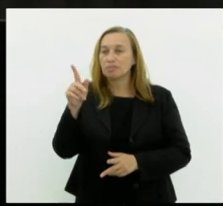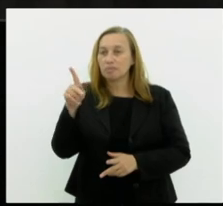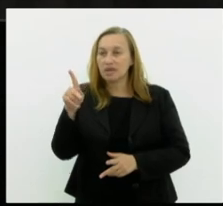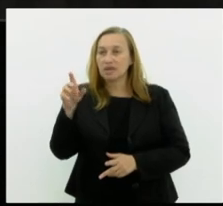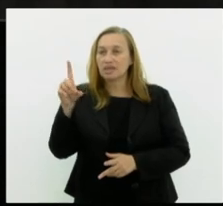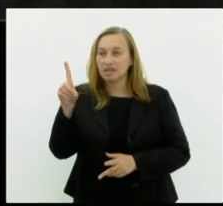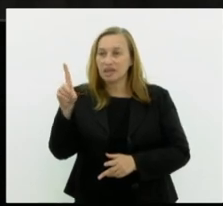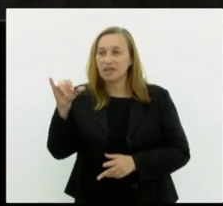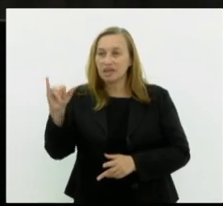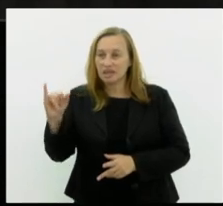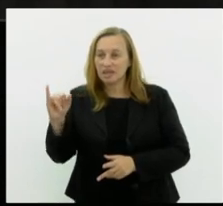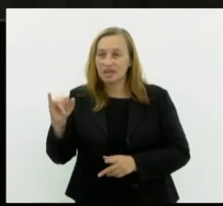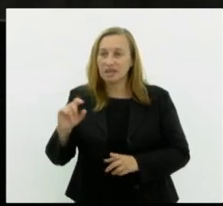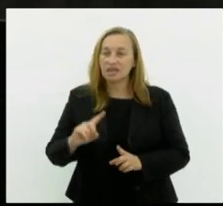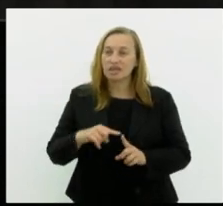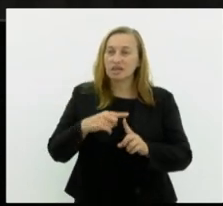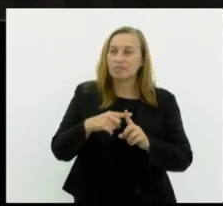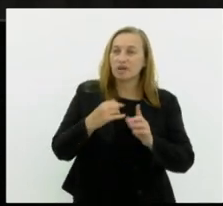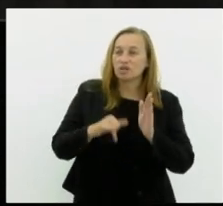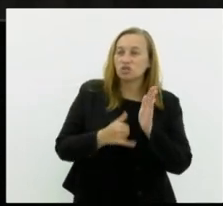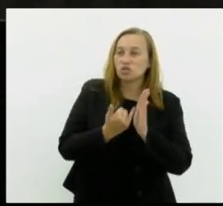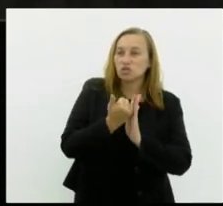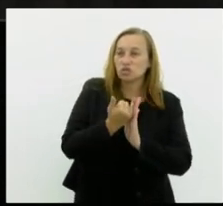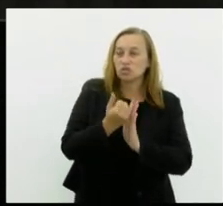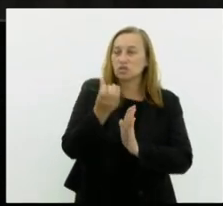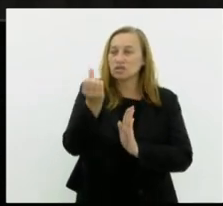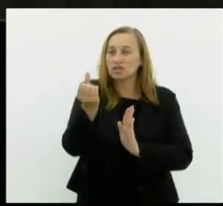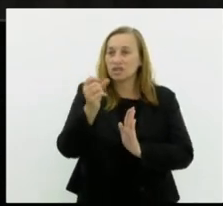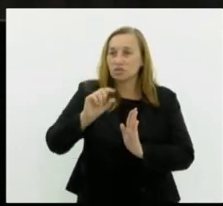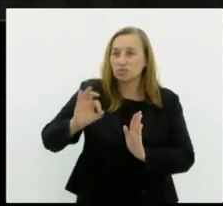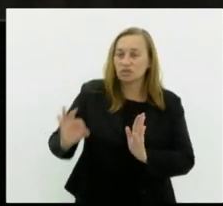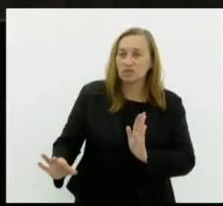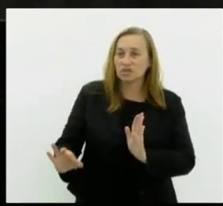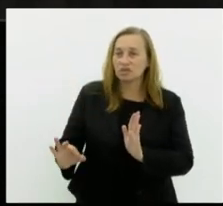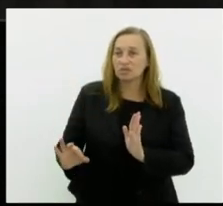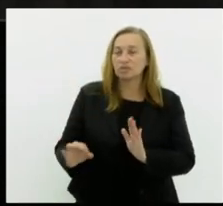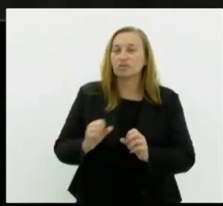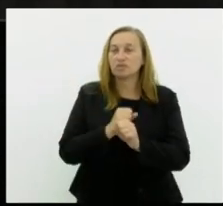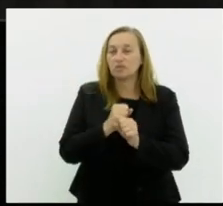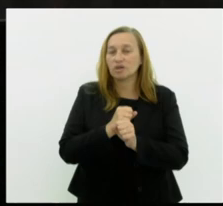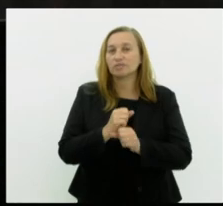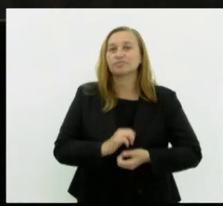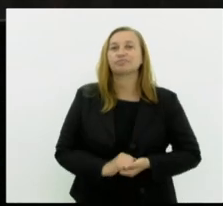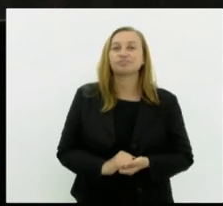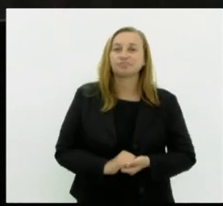e acrescentava de juros mais 6% ao ano.